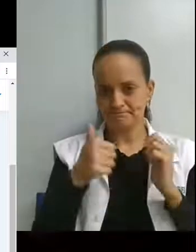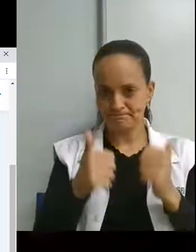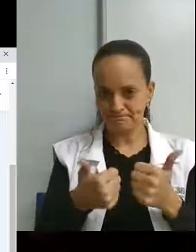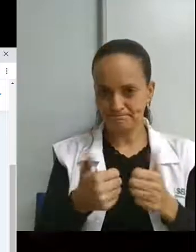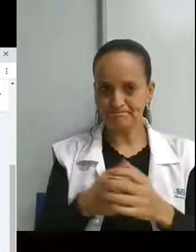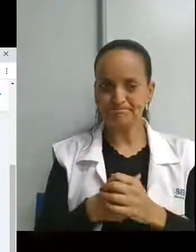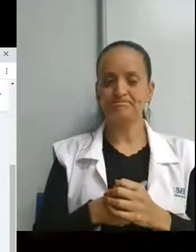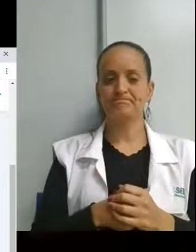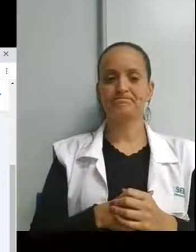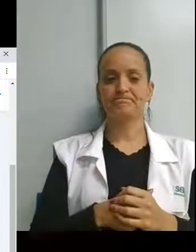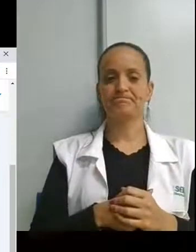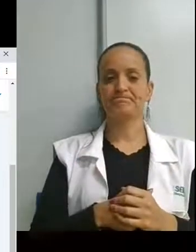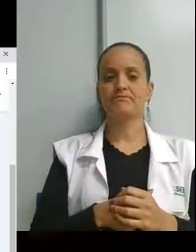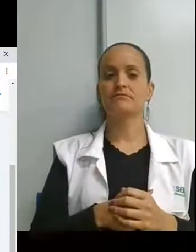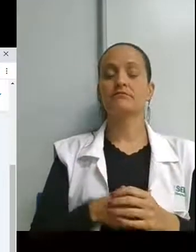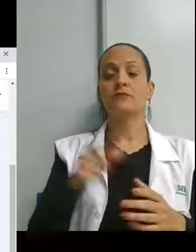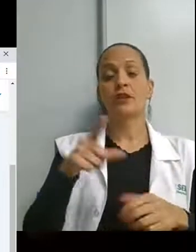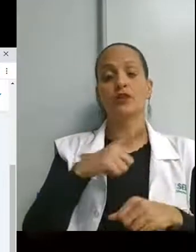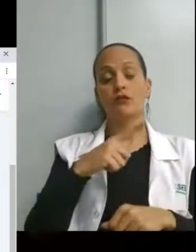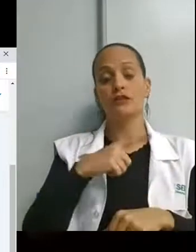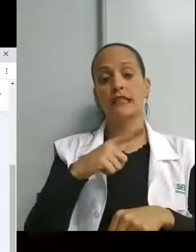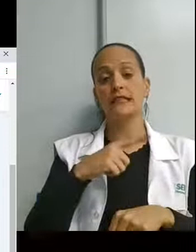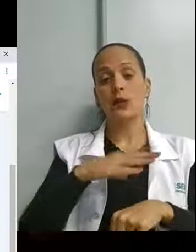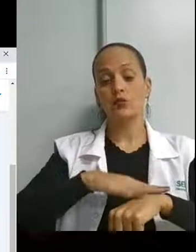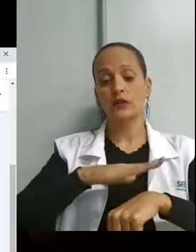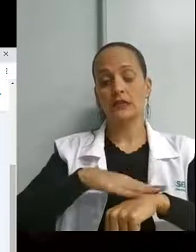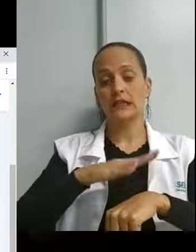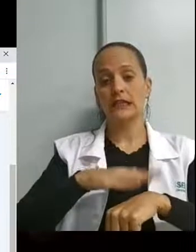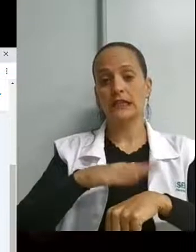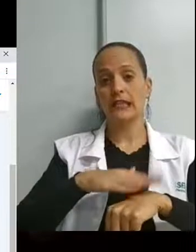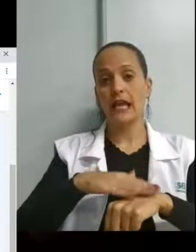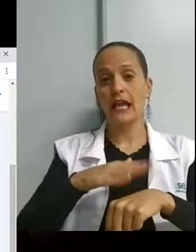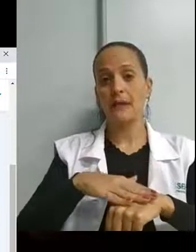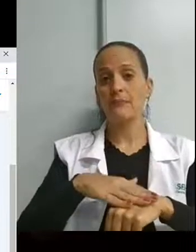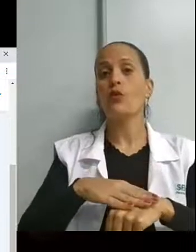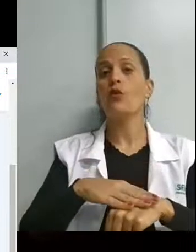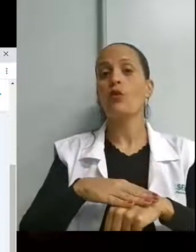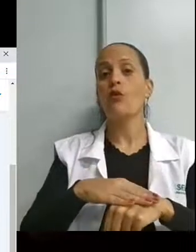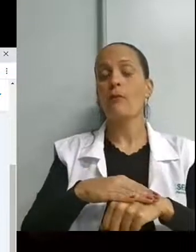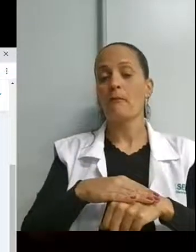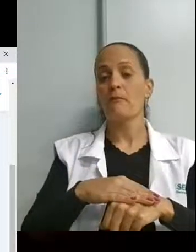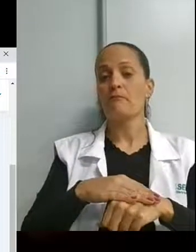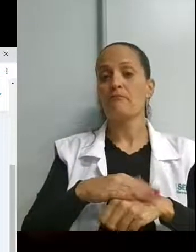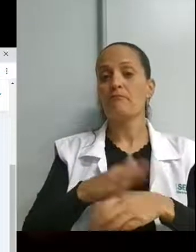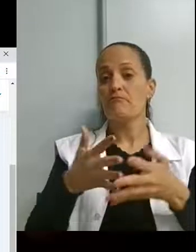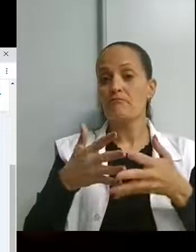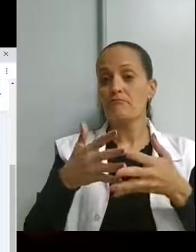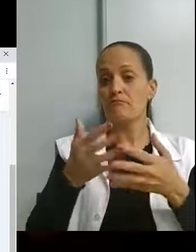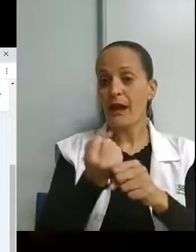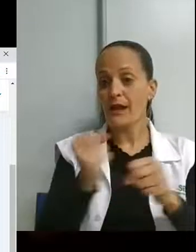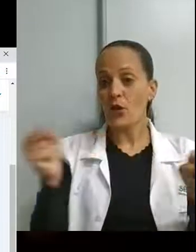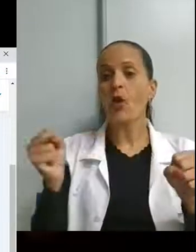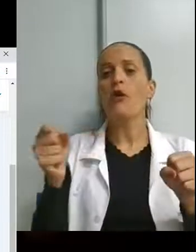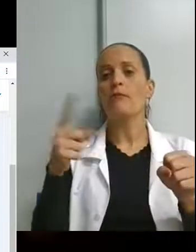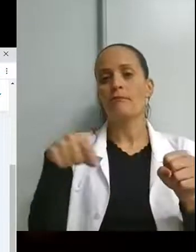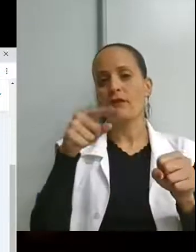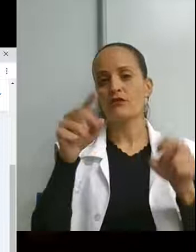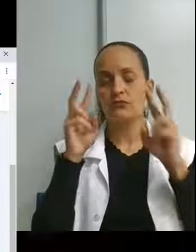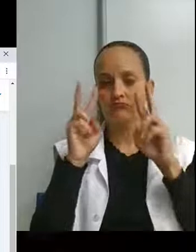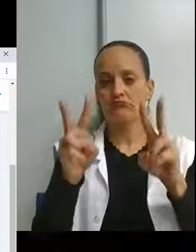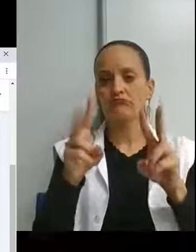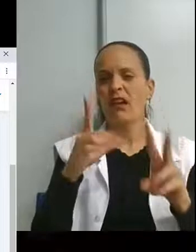bem? Então, vocês têm um prazo maior aqui, né? Vocês têm aqui ó, até dia 11 de setembro para vocês fazerem, né? Praticamente é um mês